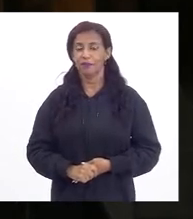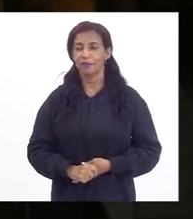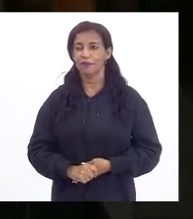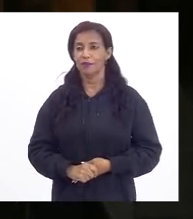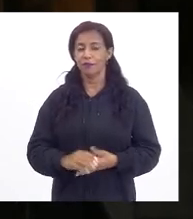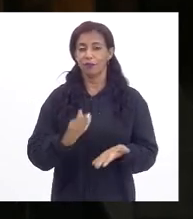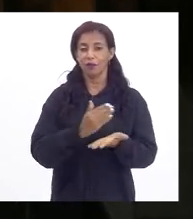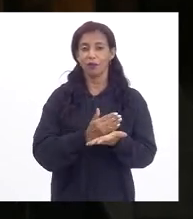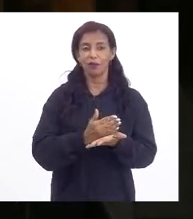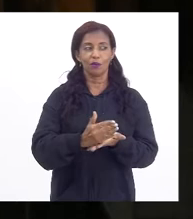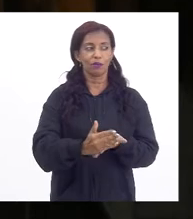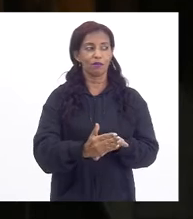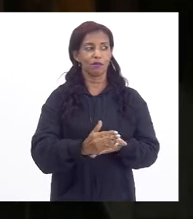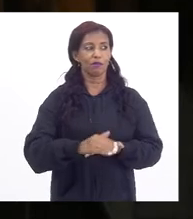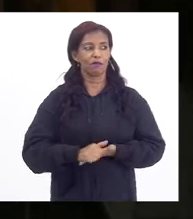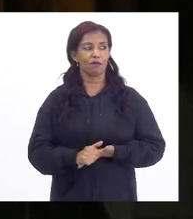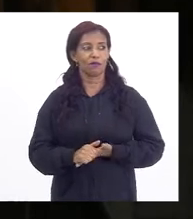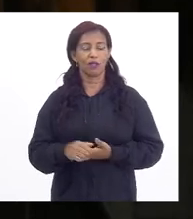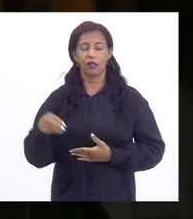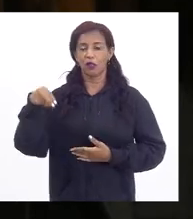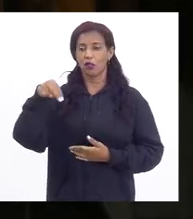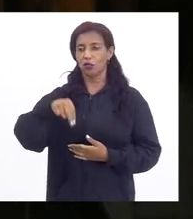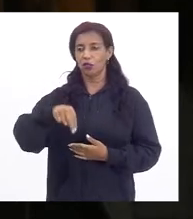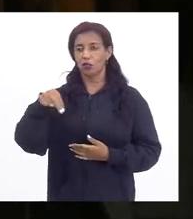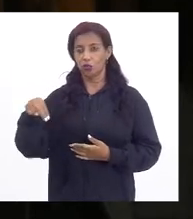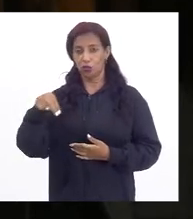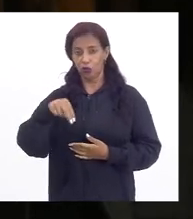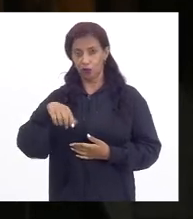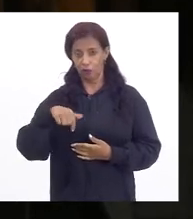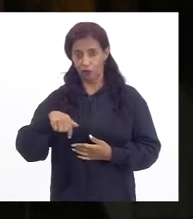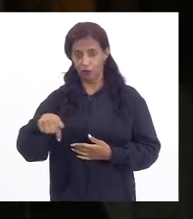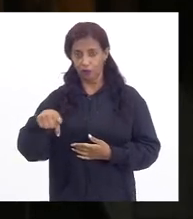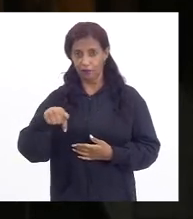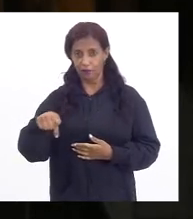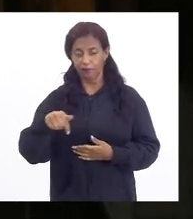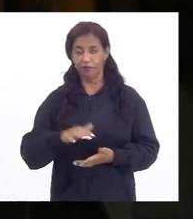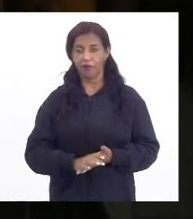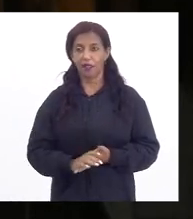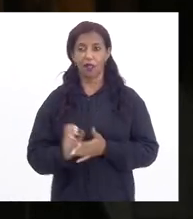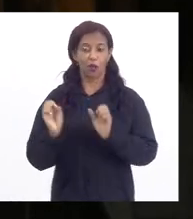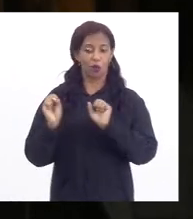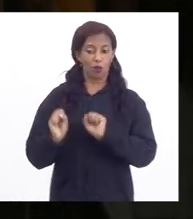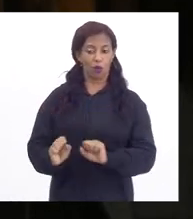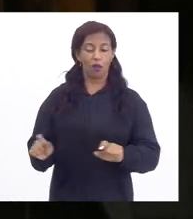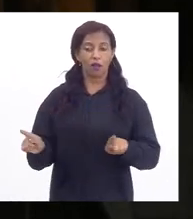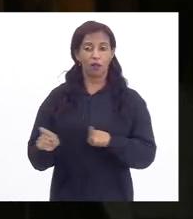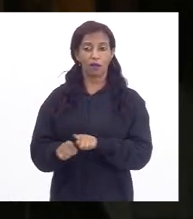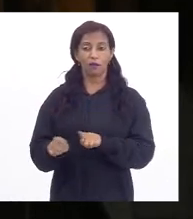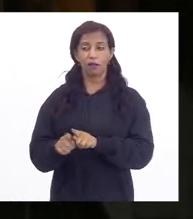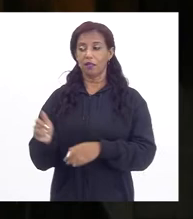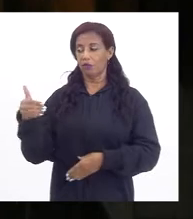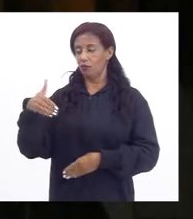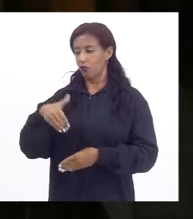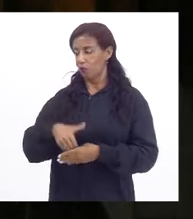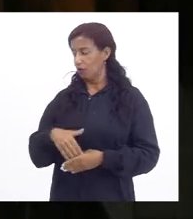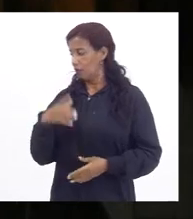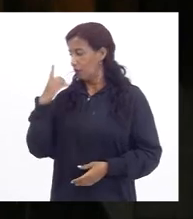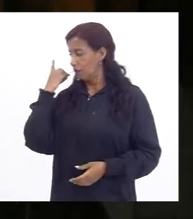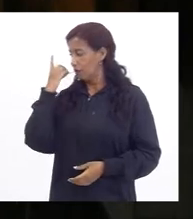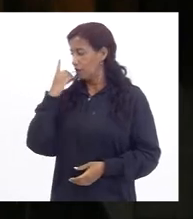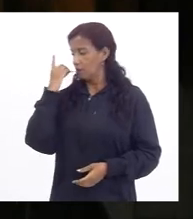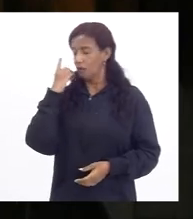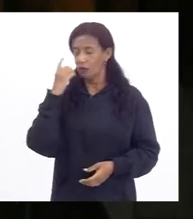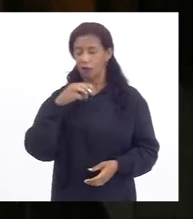no início de novembro, agora, a gente possa também estar votando, deputado